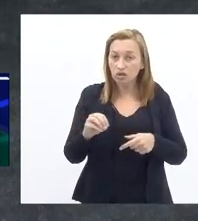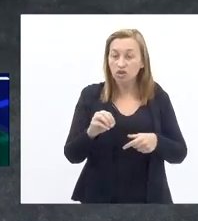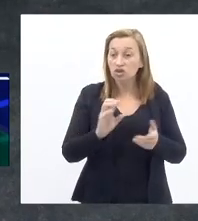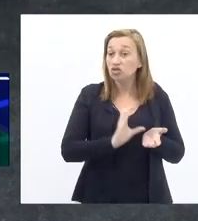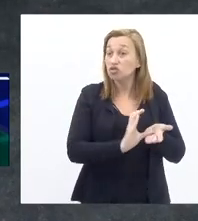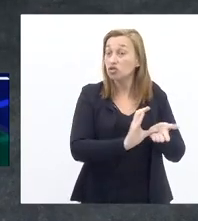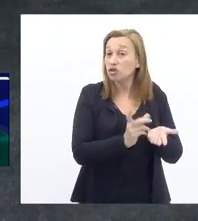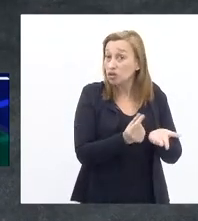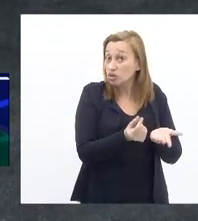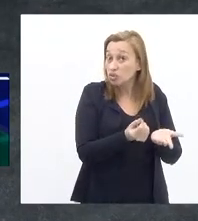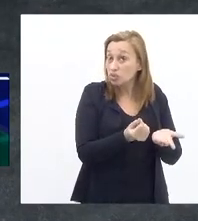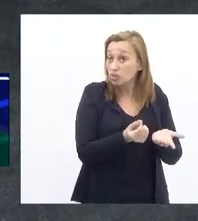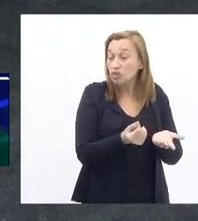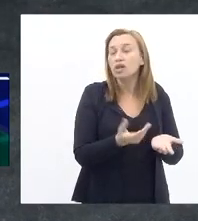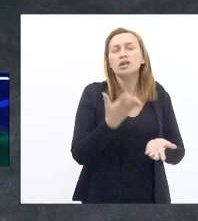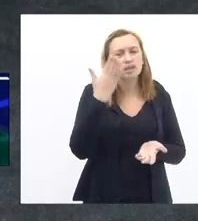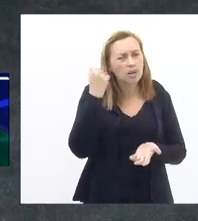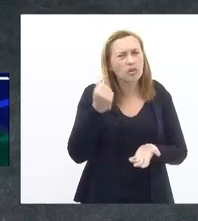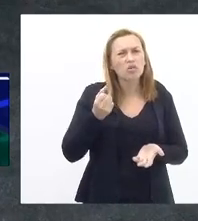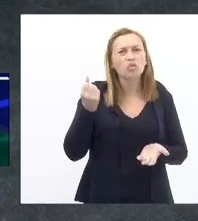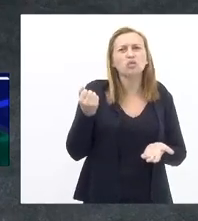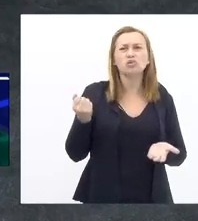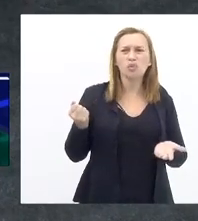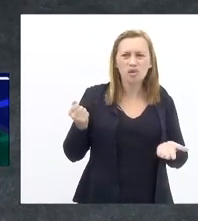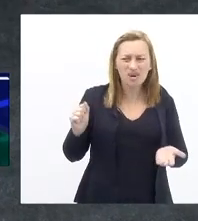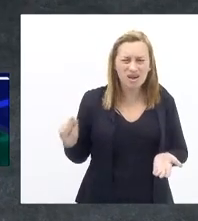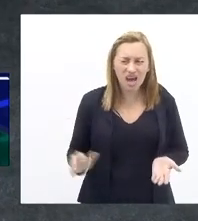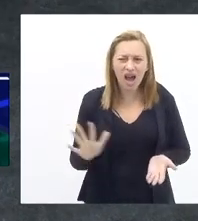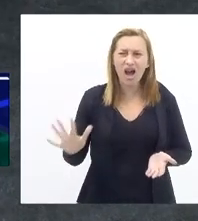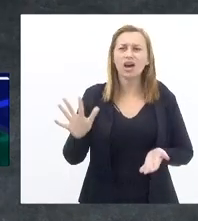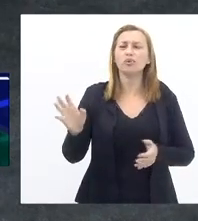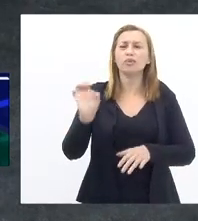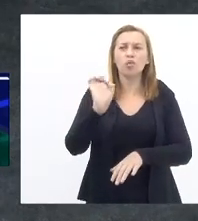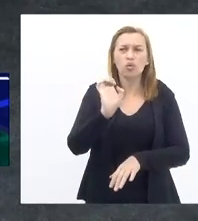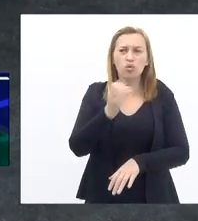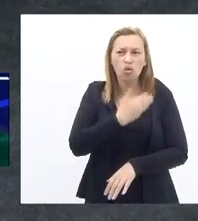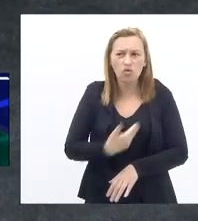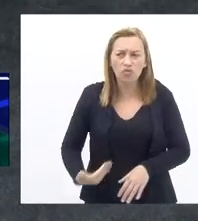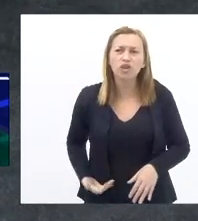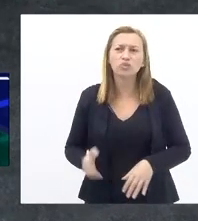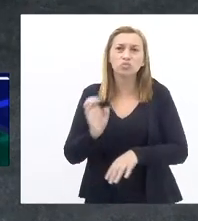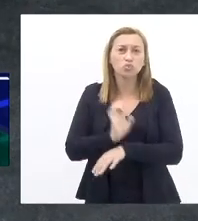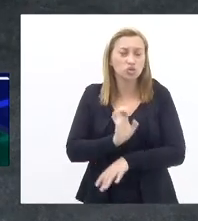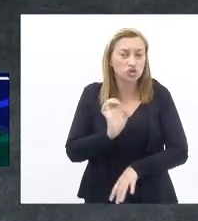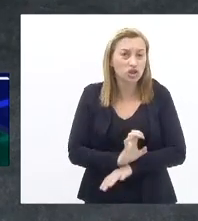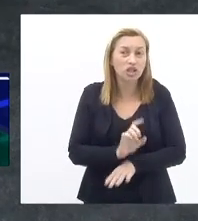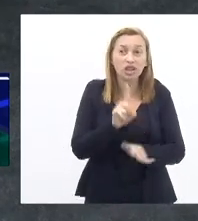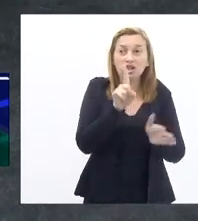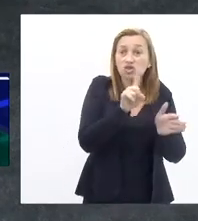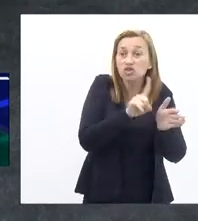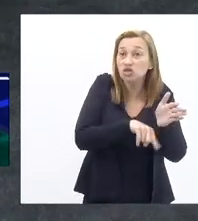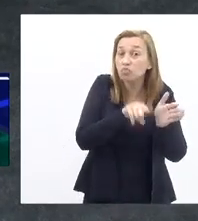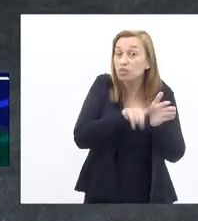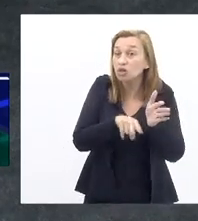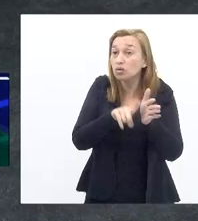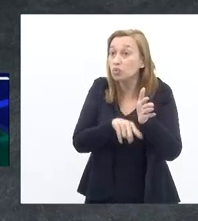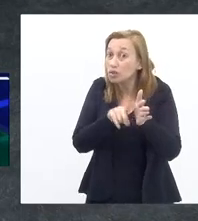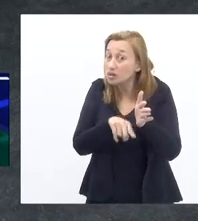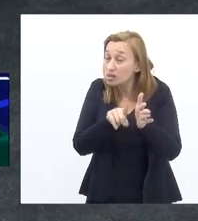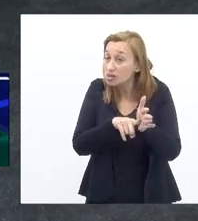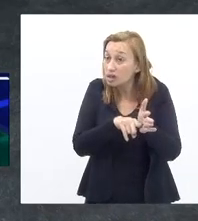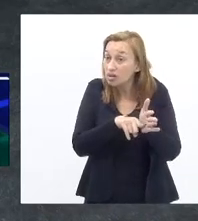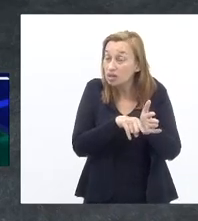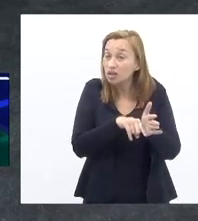nós sabemos o quanto foi caro para o governo do Estado, quanto importou na redução